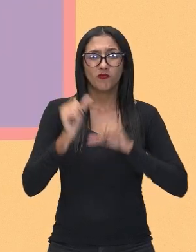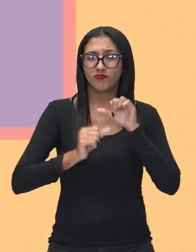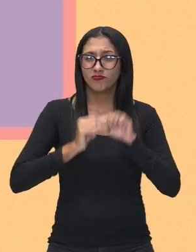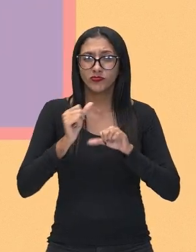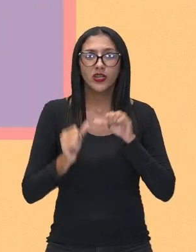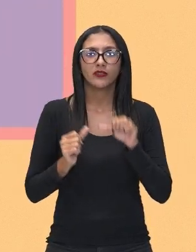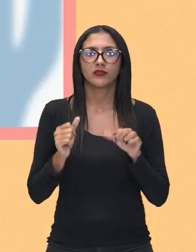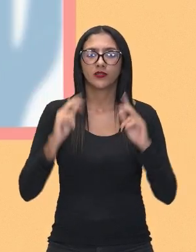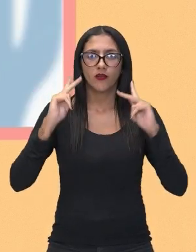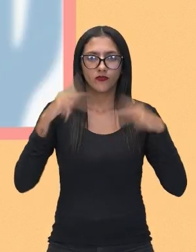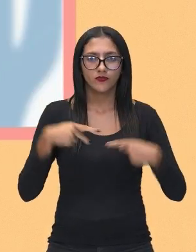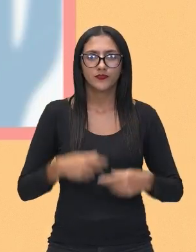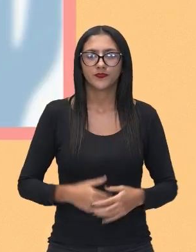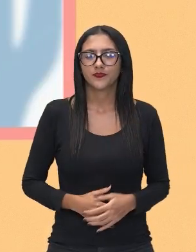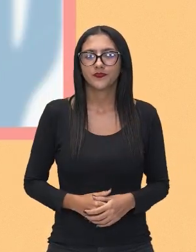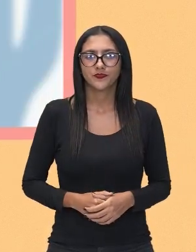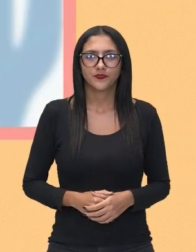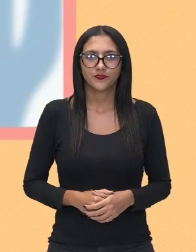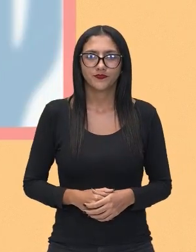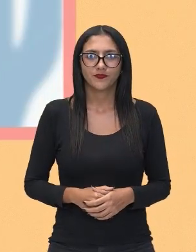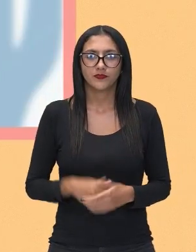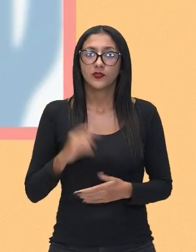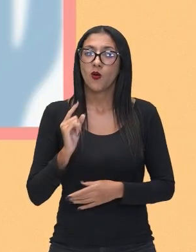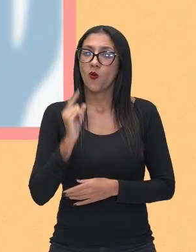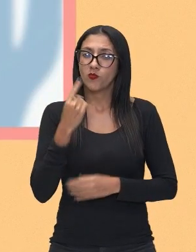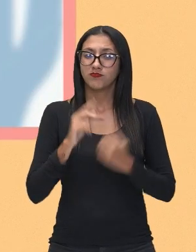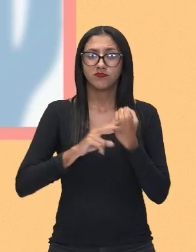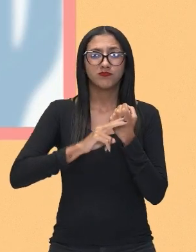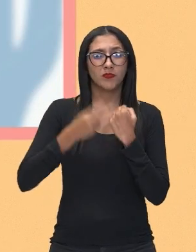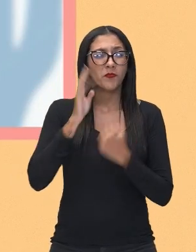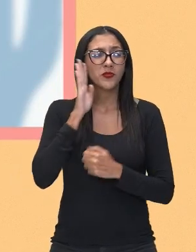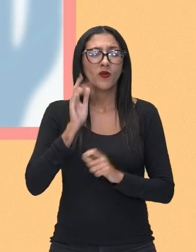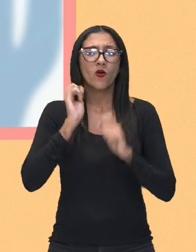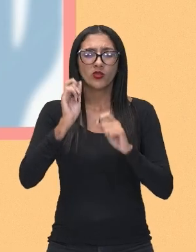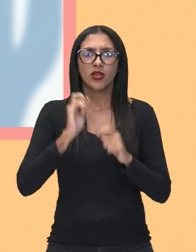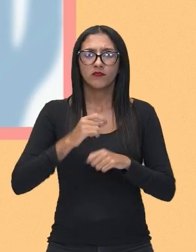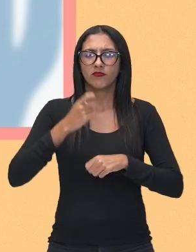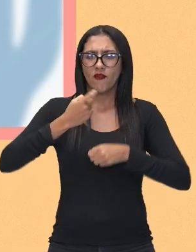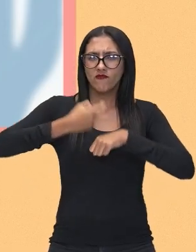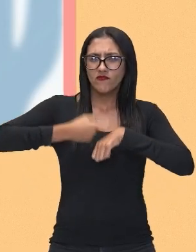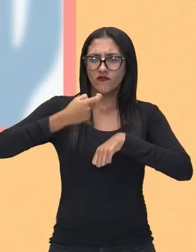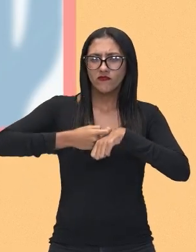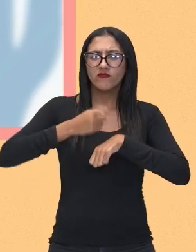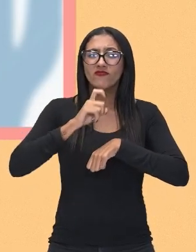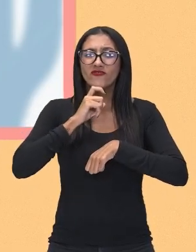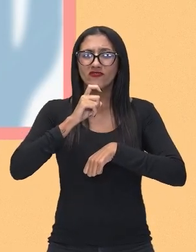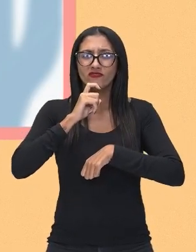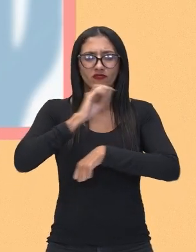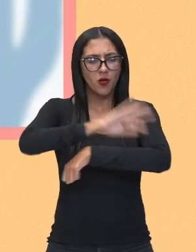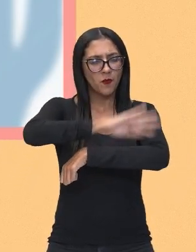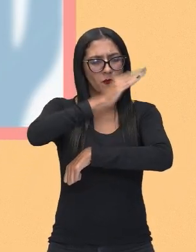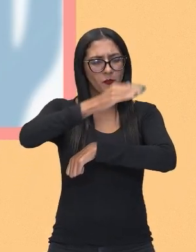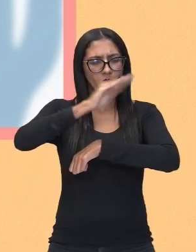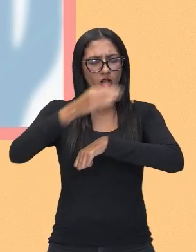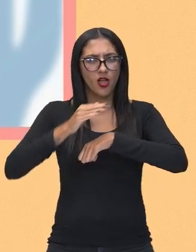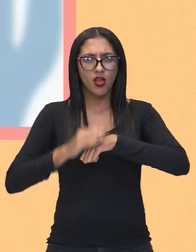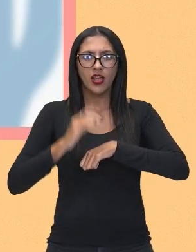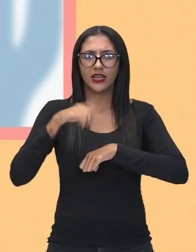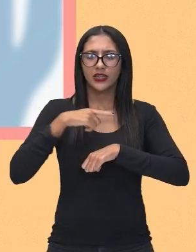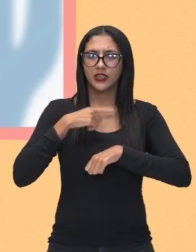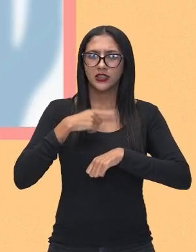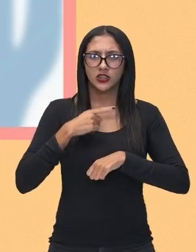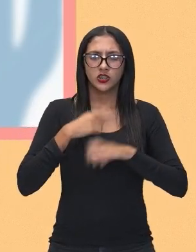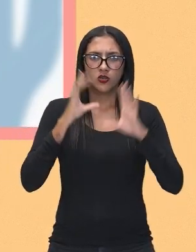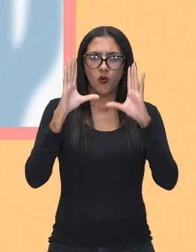humanidade. Uma das consequências mais notáveis é o degelo. A Antártida perdeu mais de 3.000